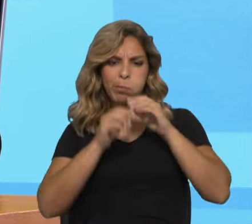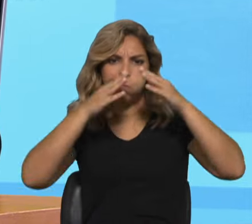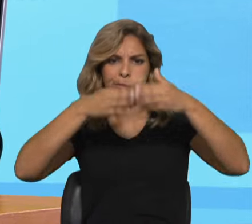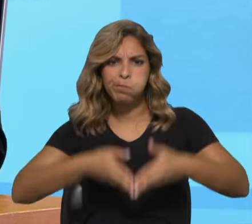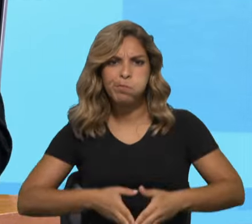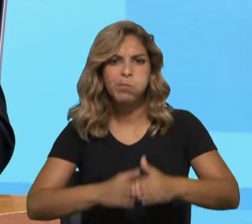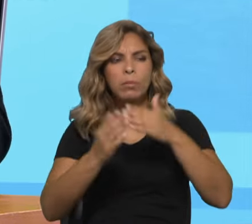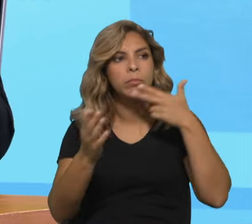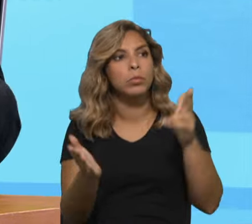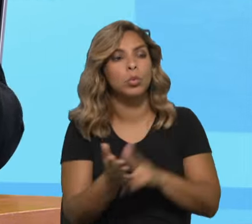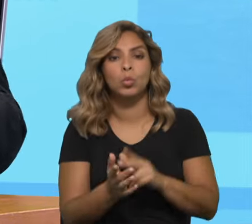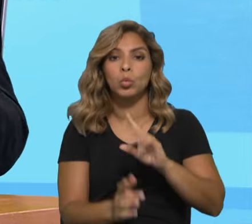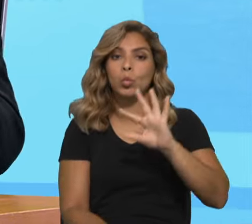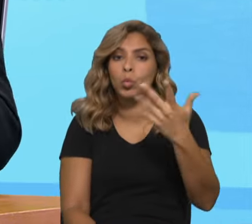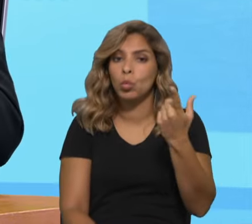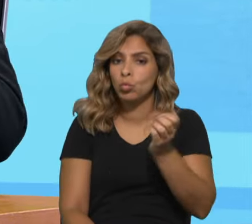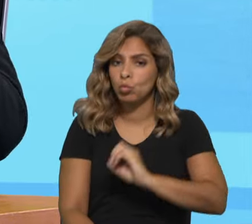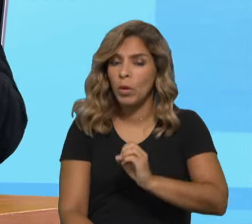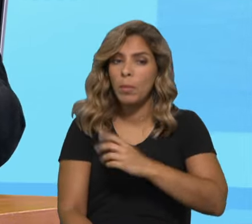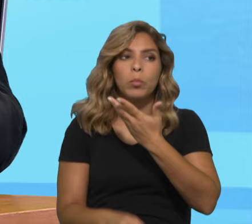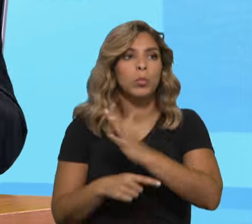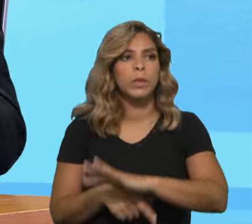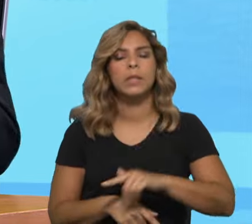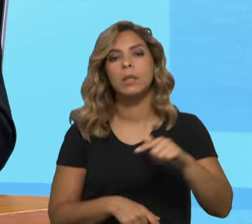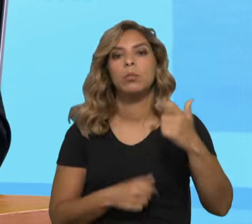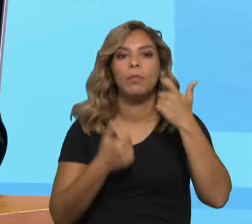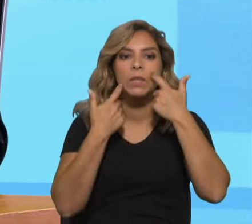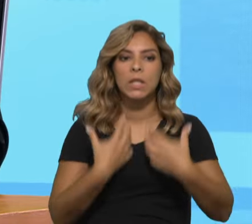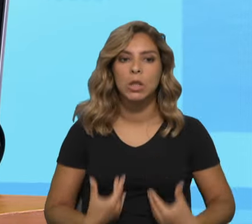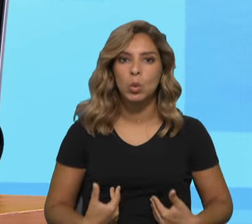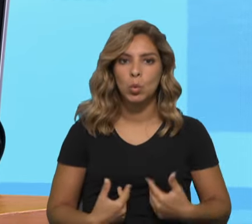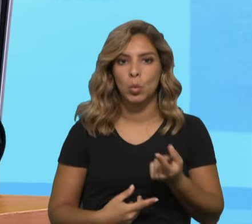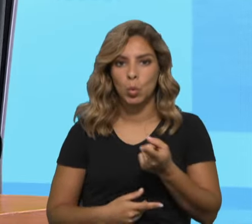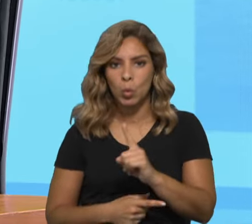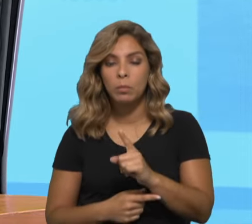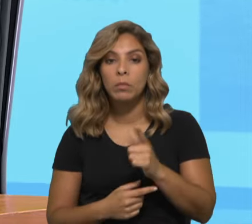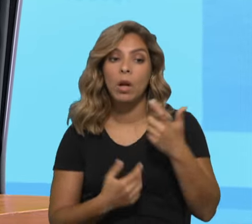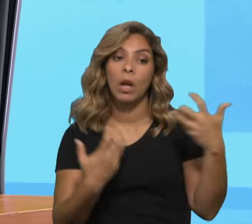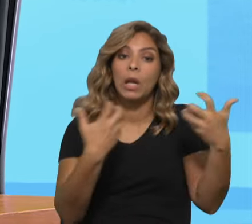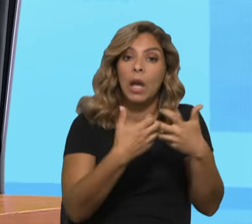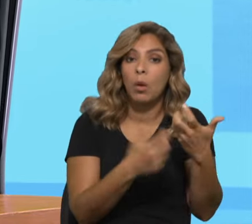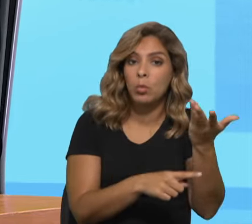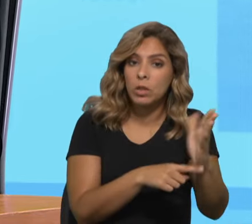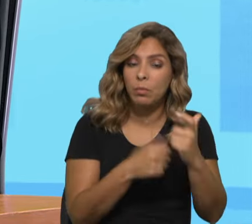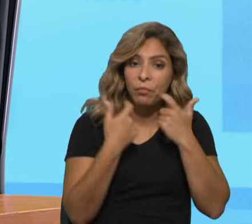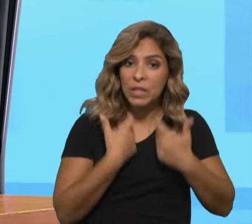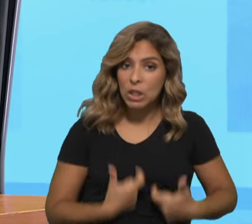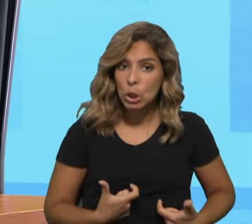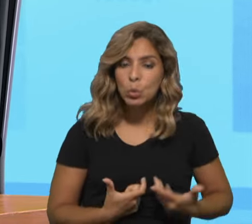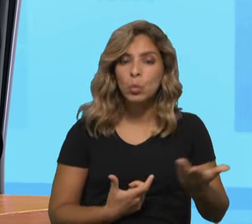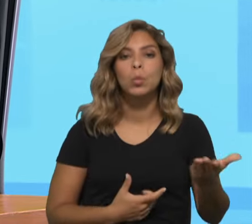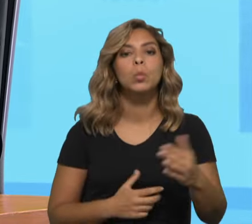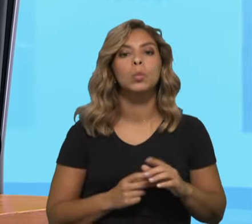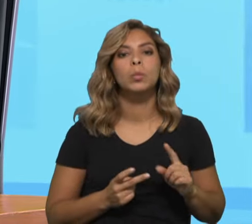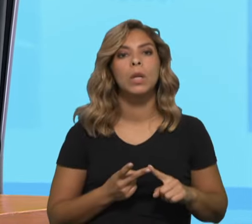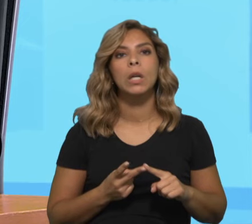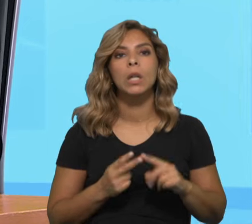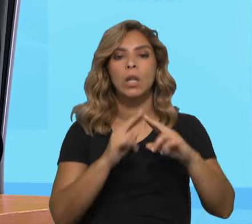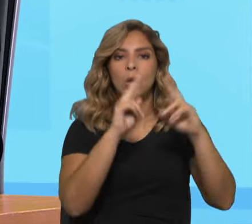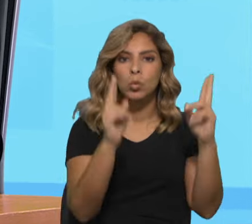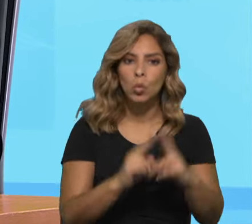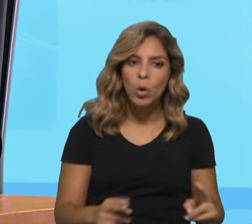falar desta questão das guerras, o problema da instabilidade em termos internacionais, esta